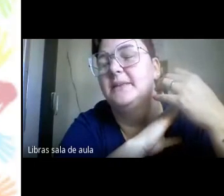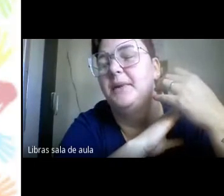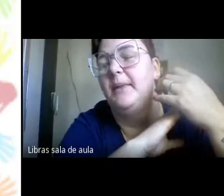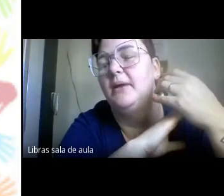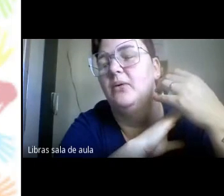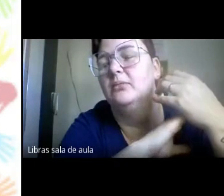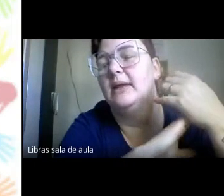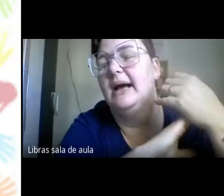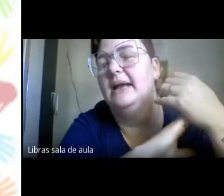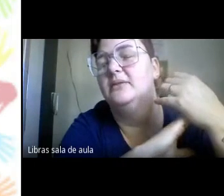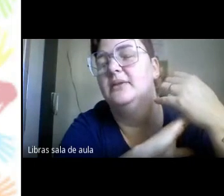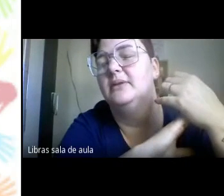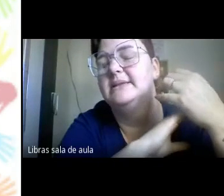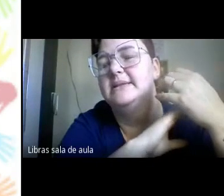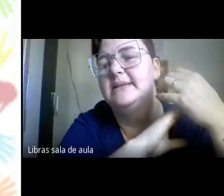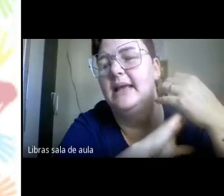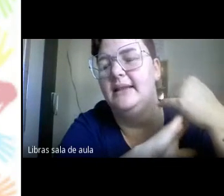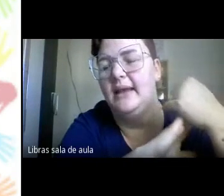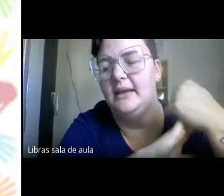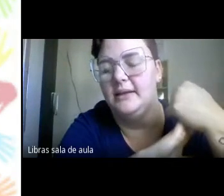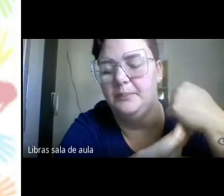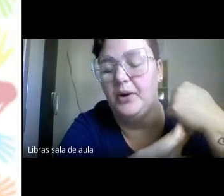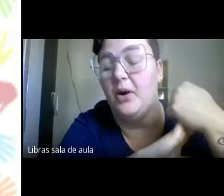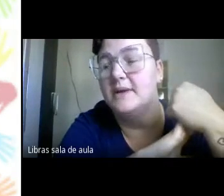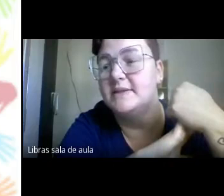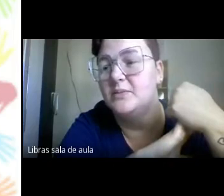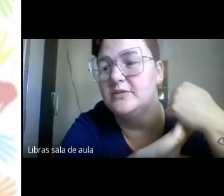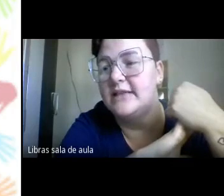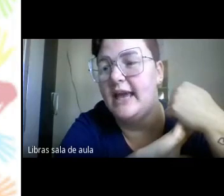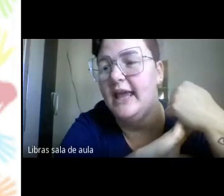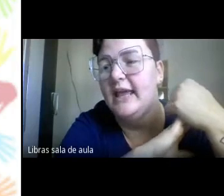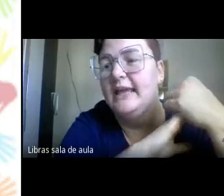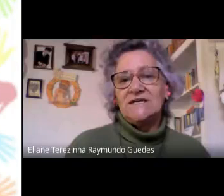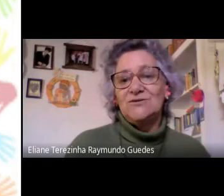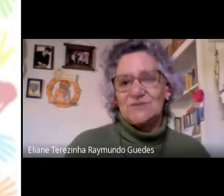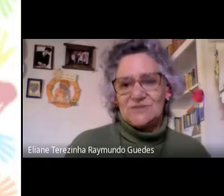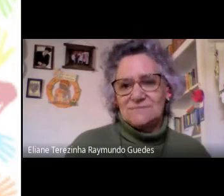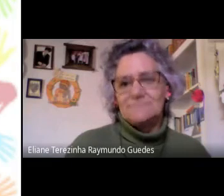têm esse primeiro contato, que eles se sentem próximos, né?